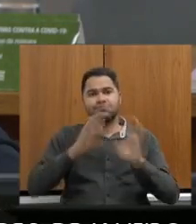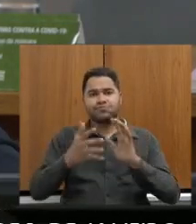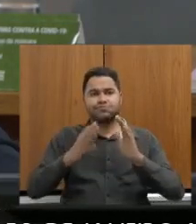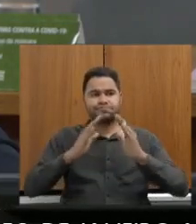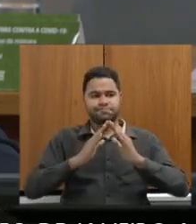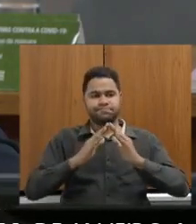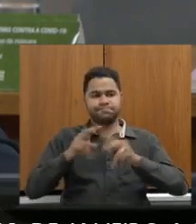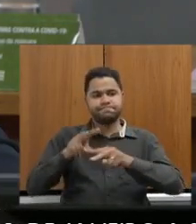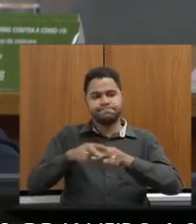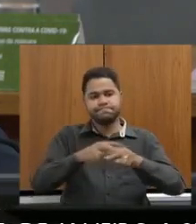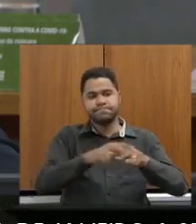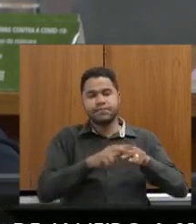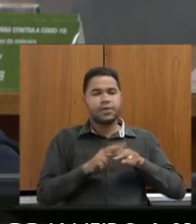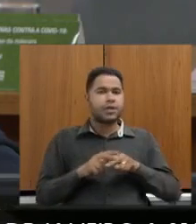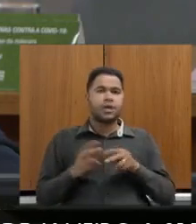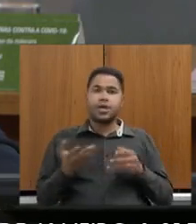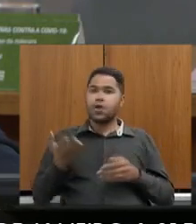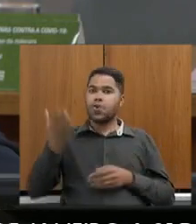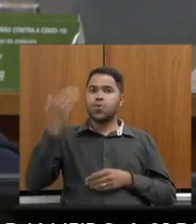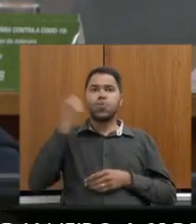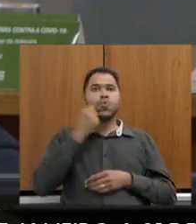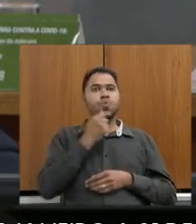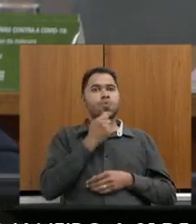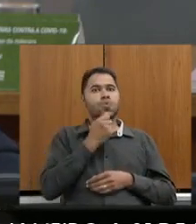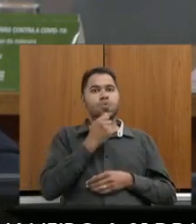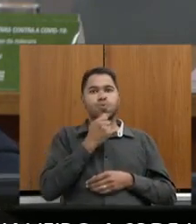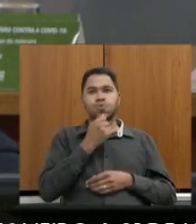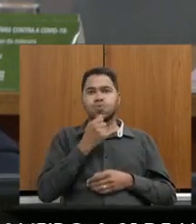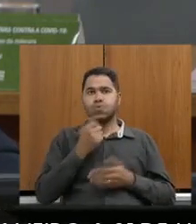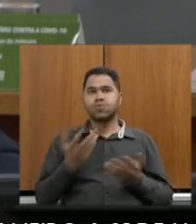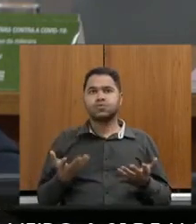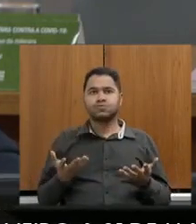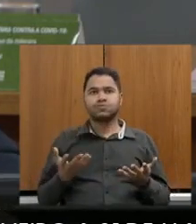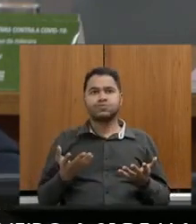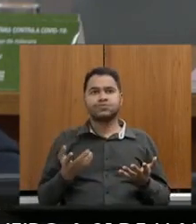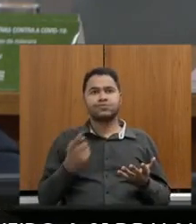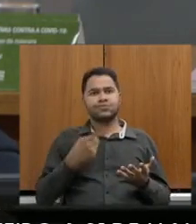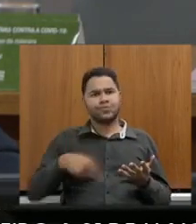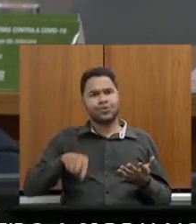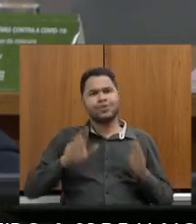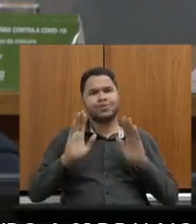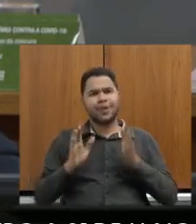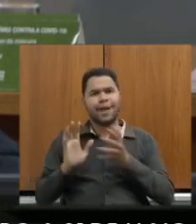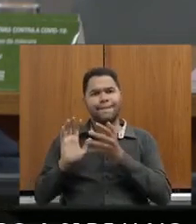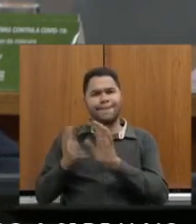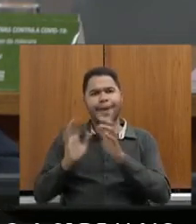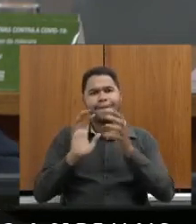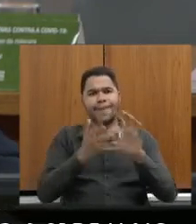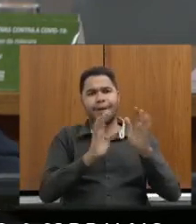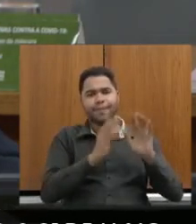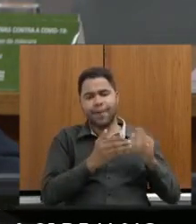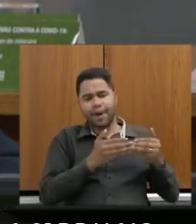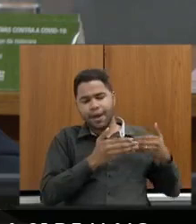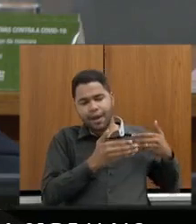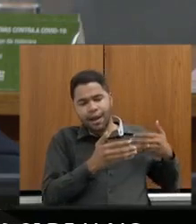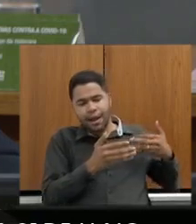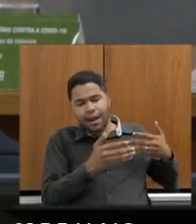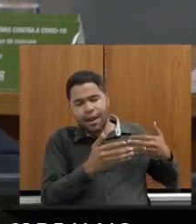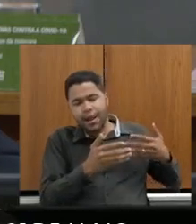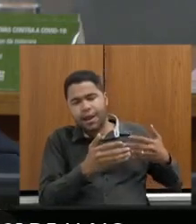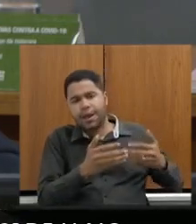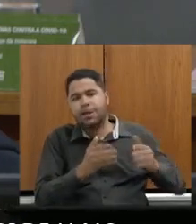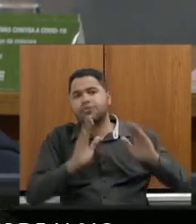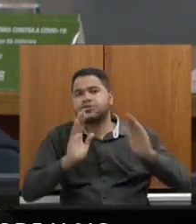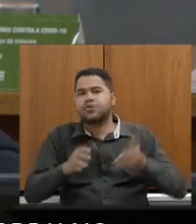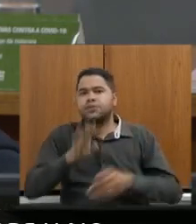sistema prisional E se o Particularmente eu nunca tinha ouvido hahaha e assim e a gente já tem essas reformas em andamento Então